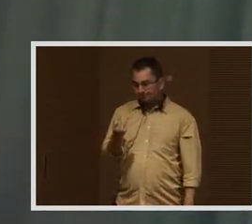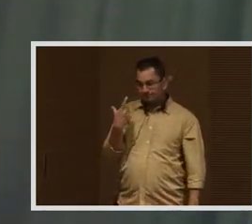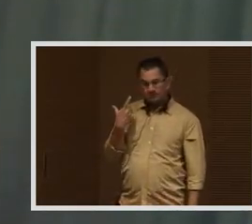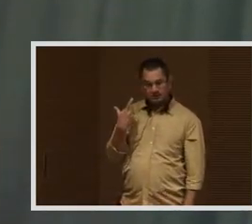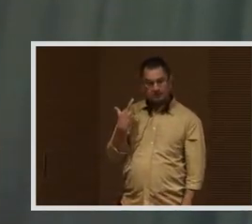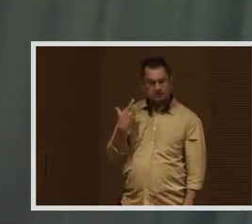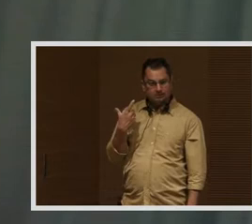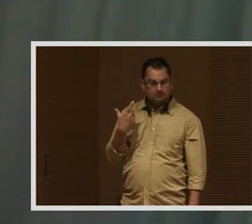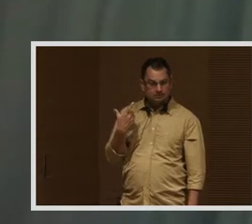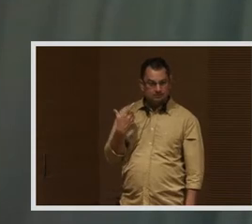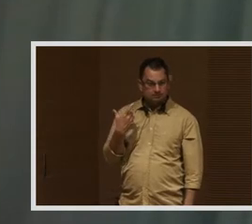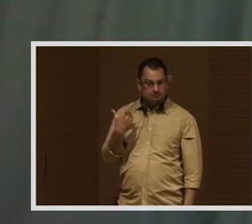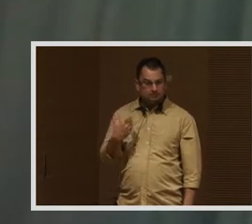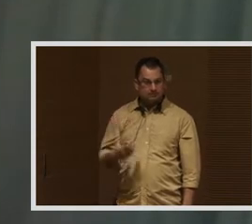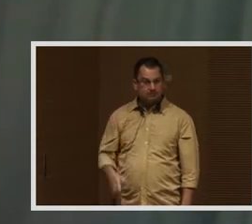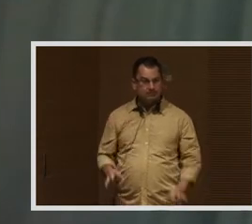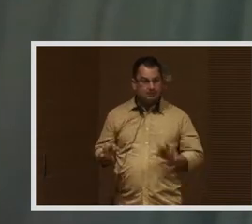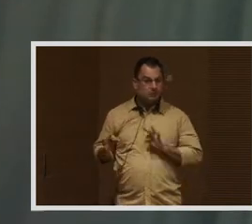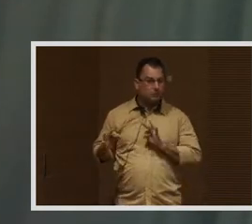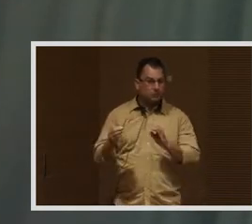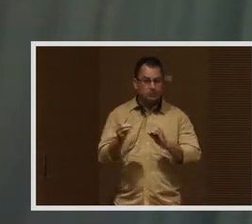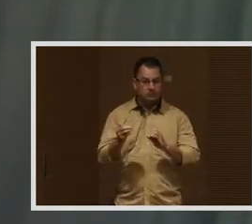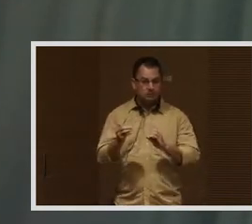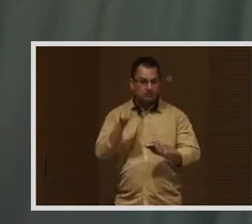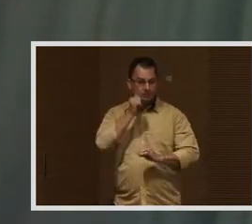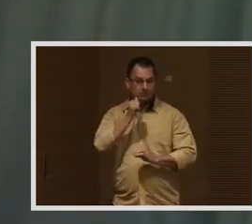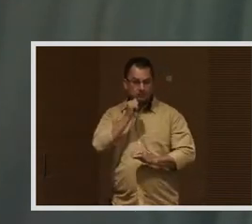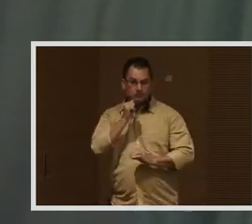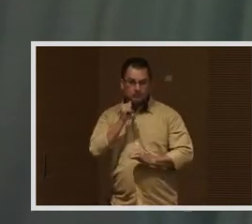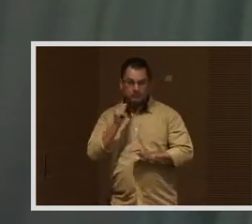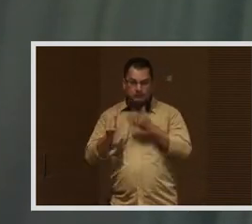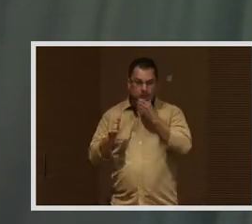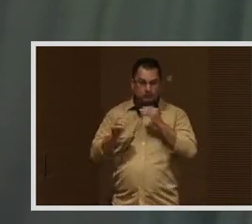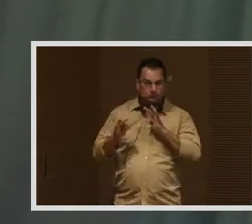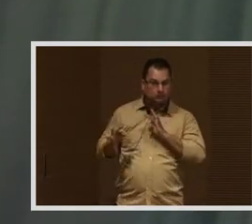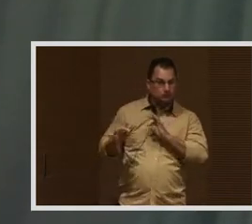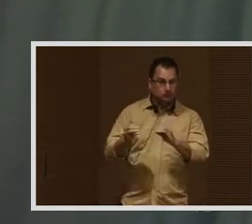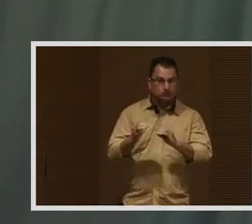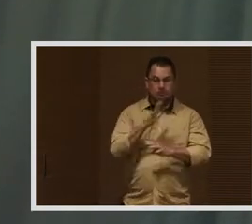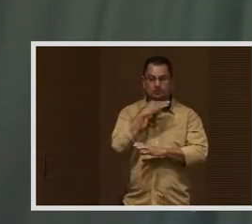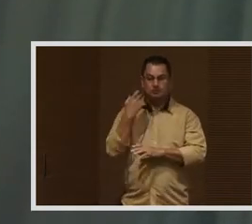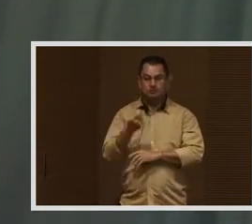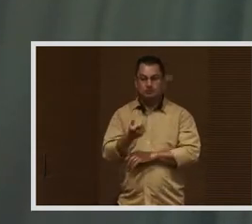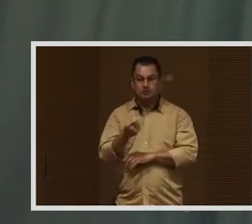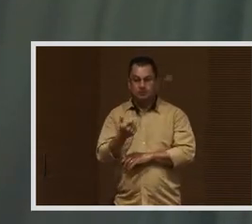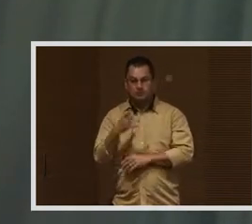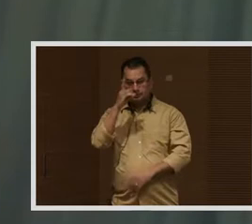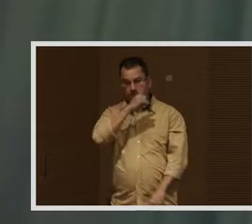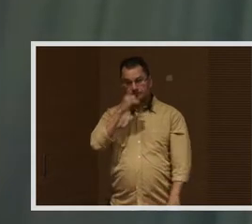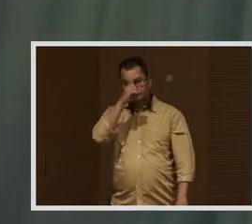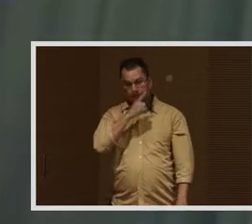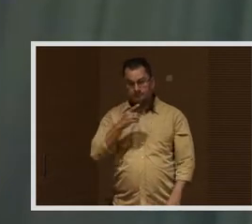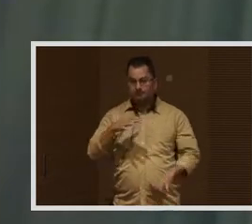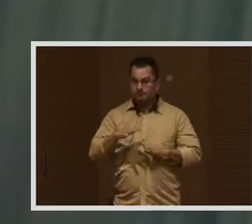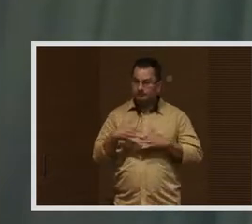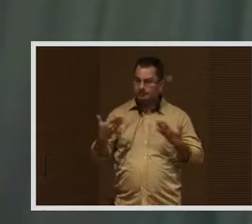viva. Todos, todas, morremos um pouco nesse domingo. E aqui